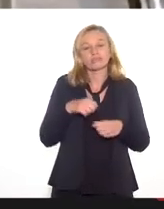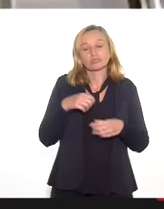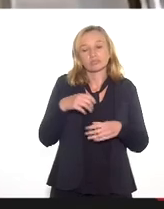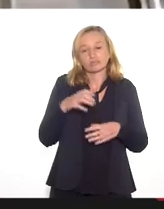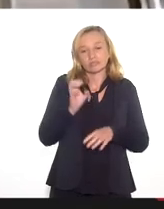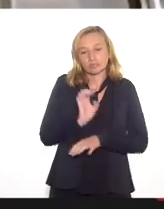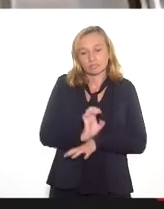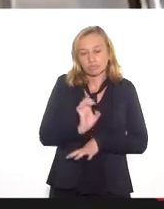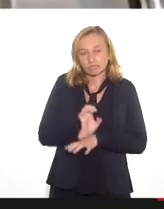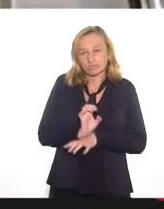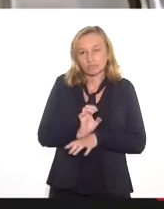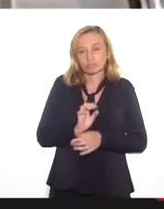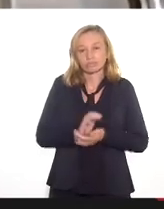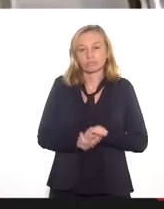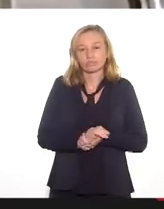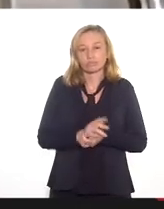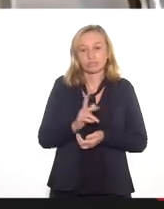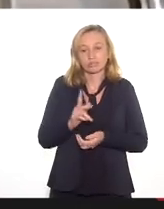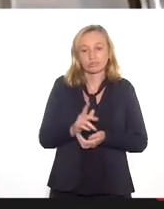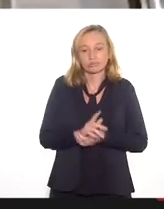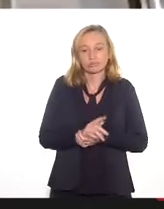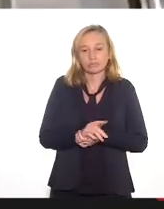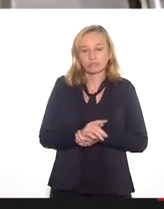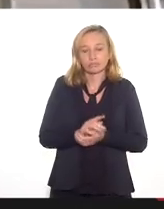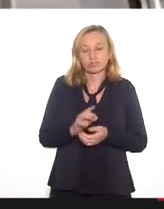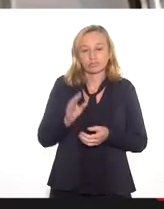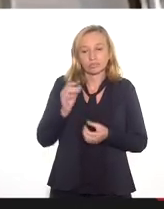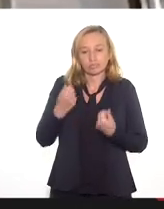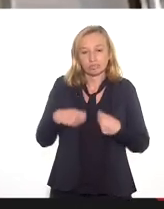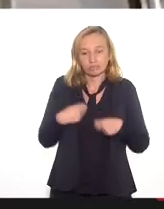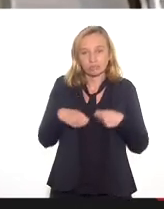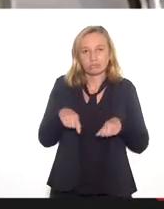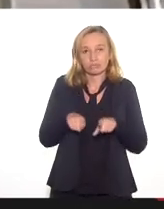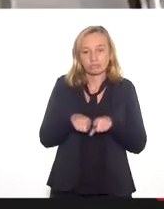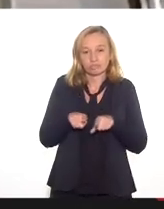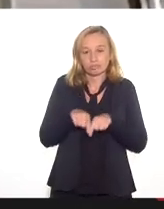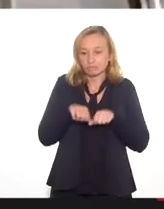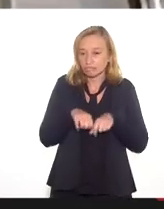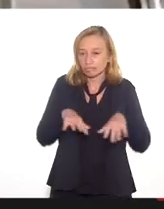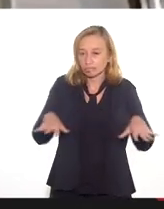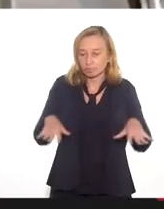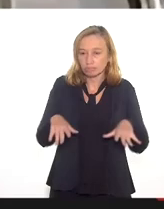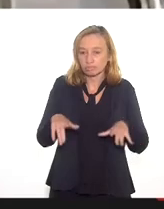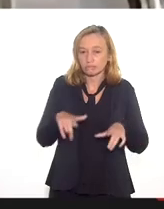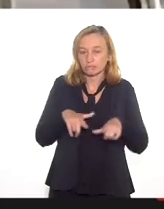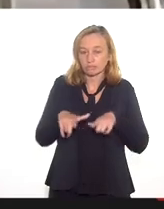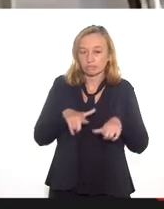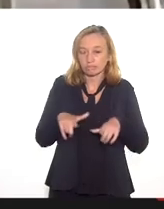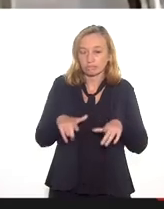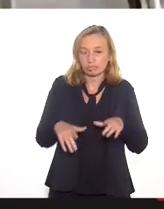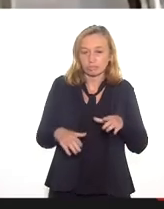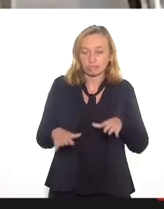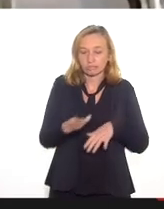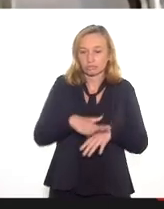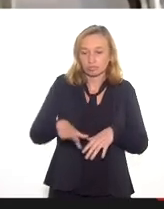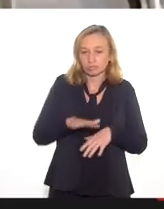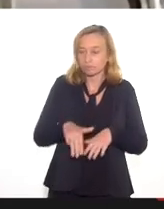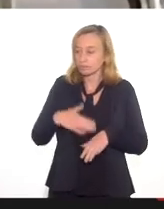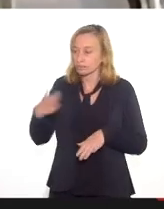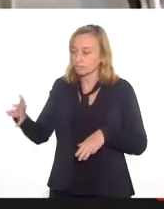levando em consideração que é preciso também ampliar postos de trabalho para fora da capital